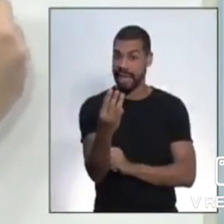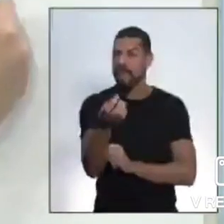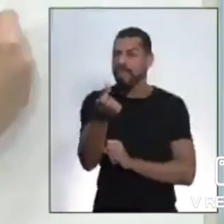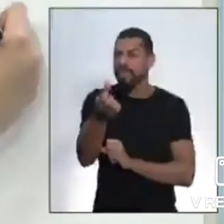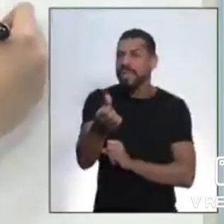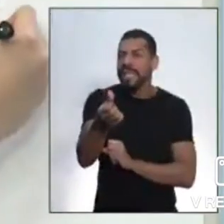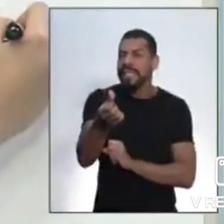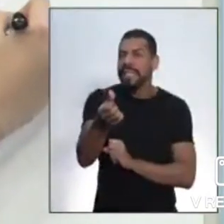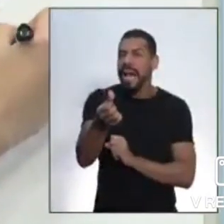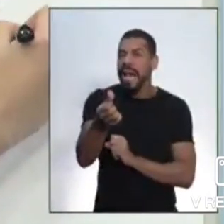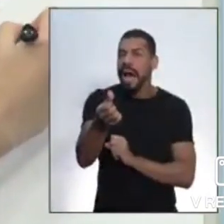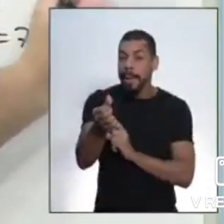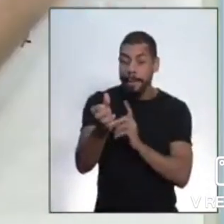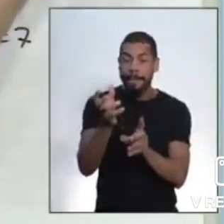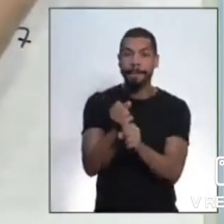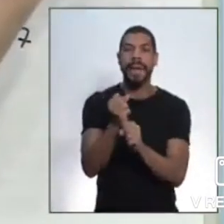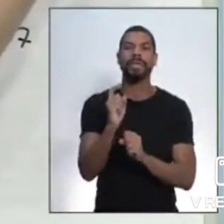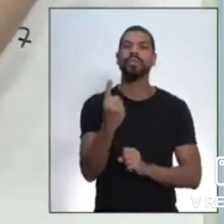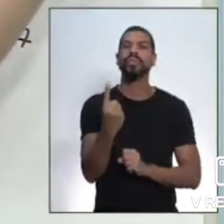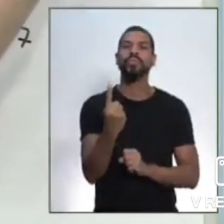6, mais 1